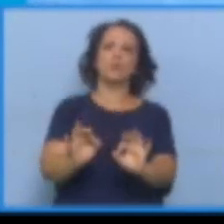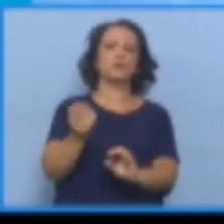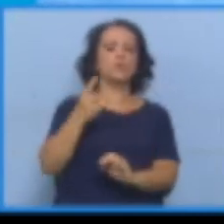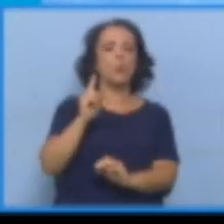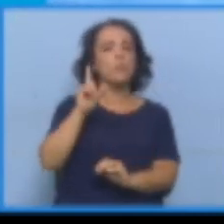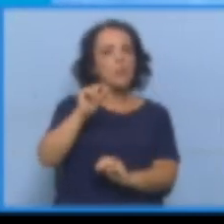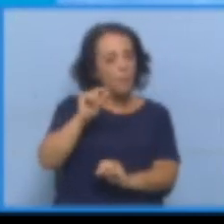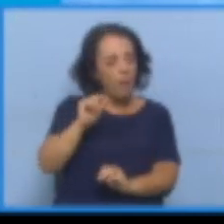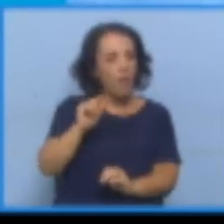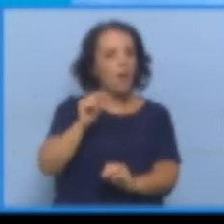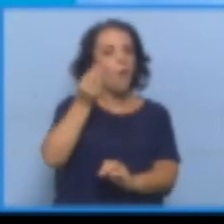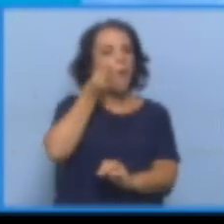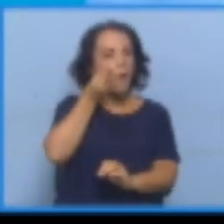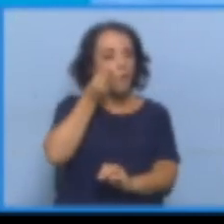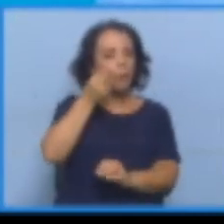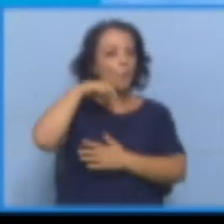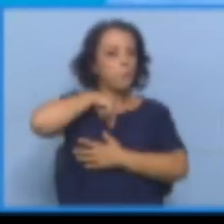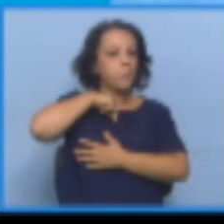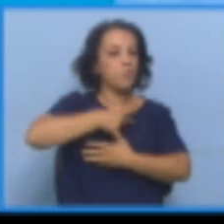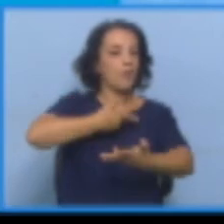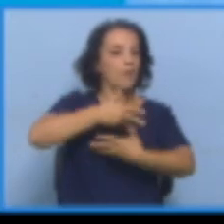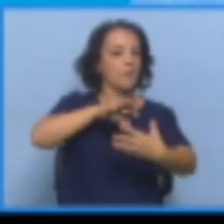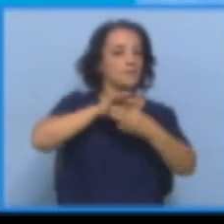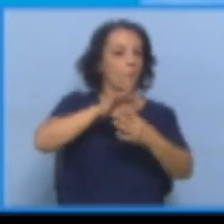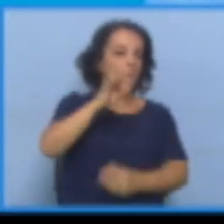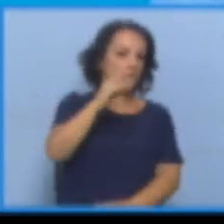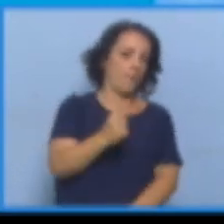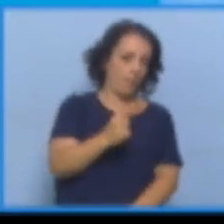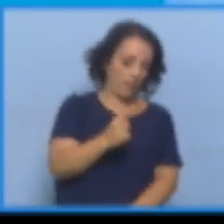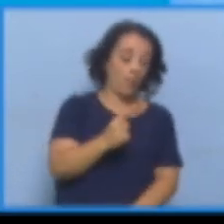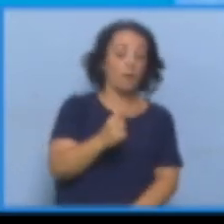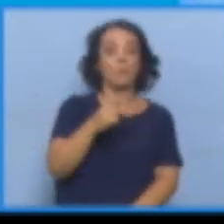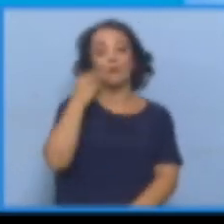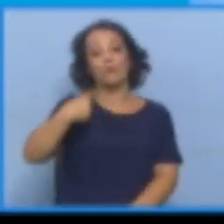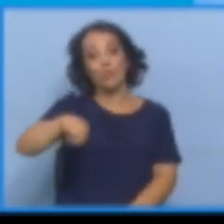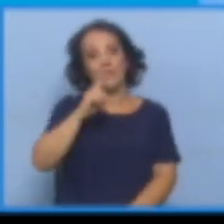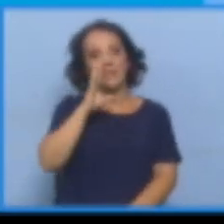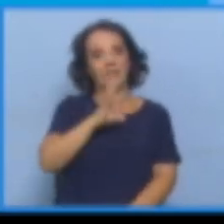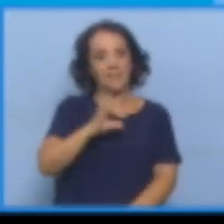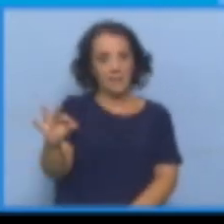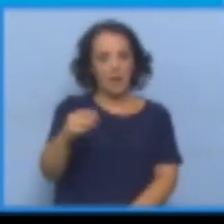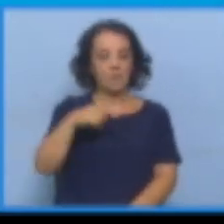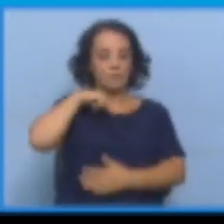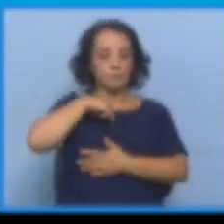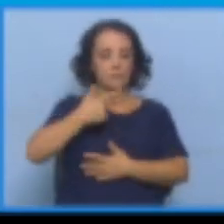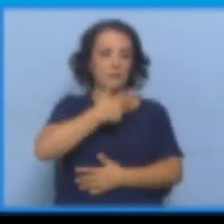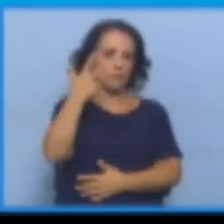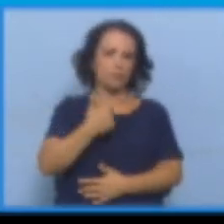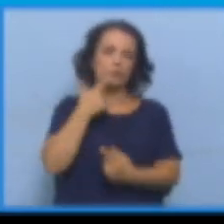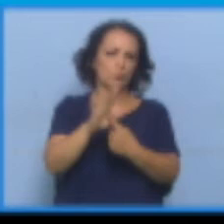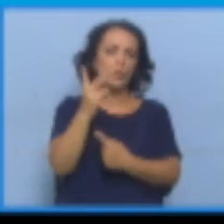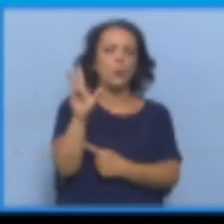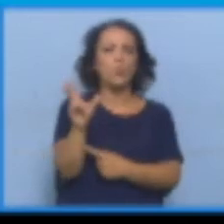própria fé, a relação com a fé. E nisso os jovens estão a procurar ser mais fiéis e dar-se por inteiro. Eu dou o exemplo de um